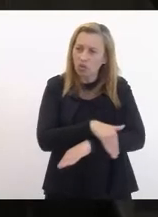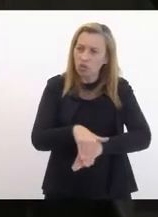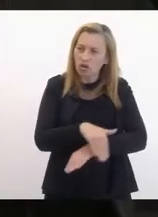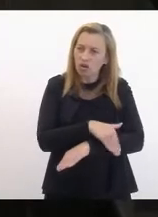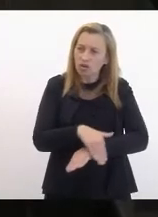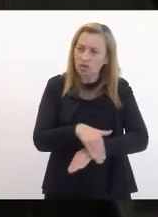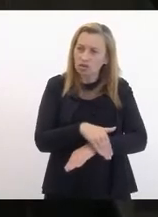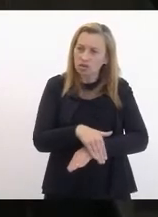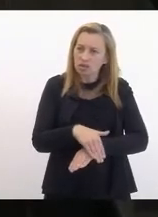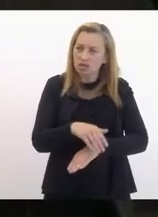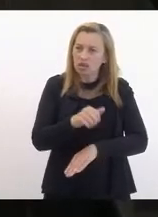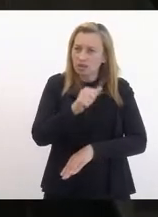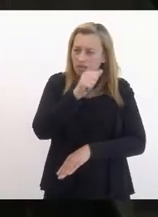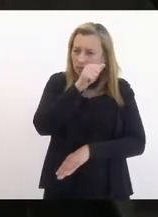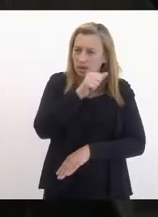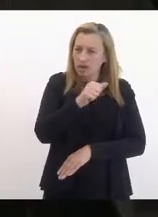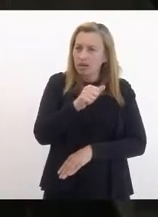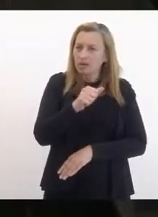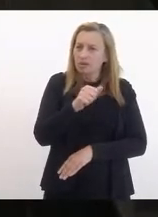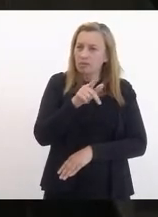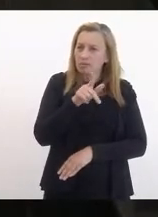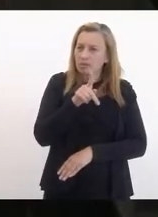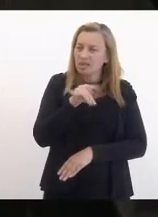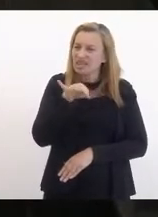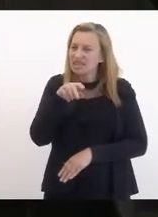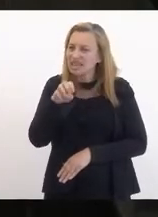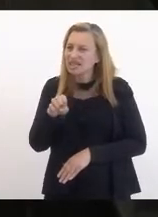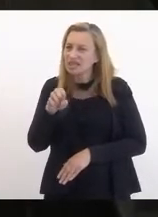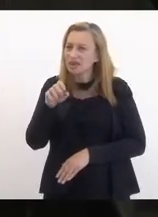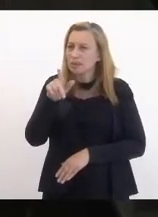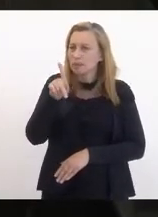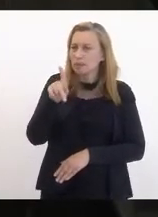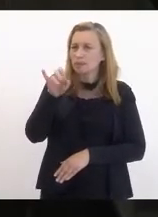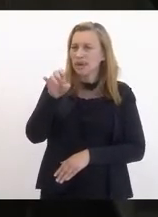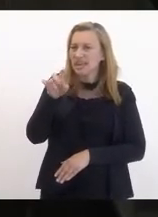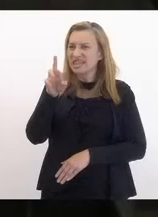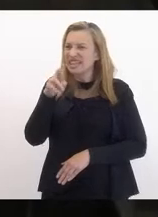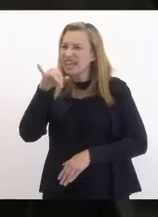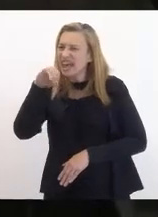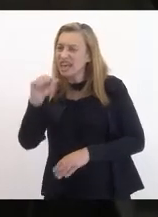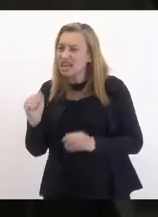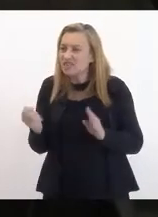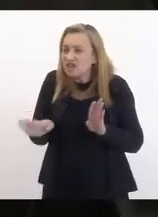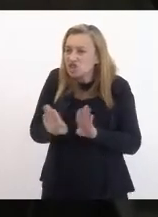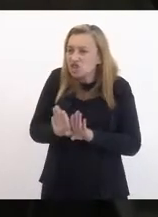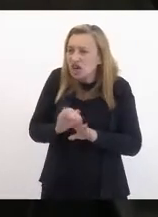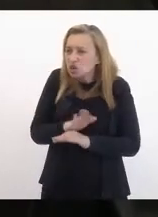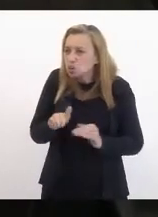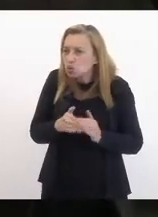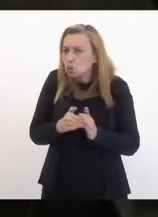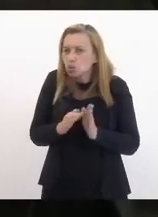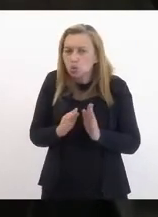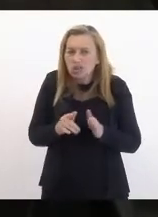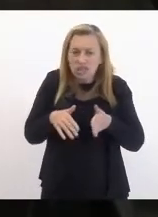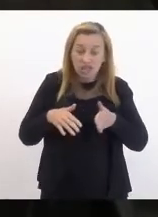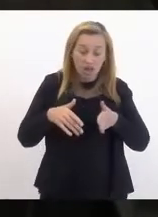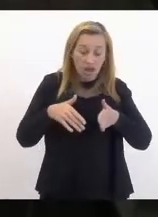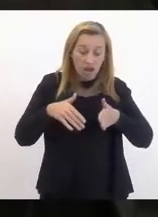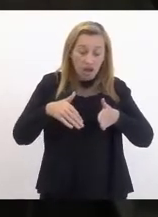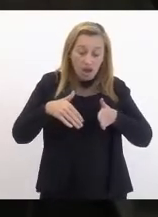a presidente Pedreira, Paulo Alves, ficaram fechadas, um trecho